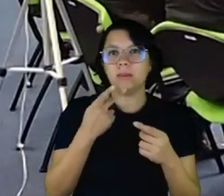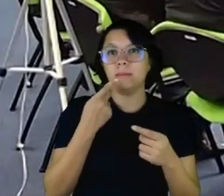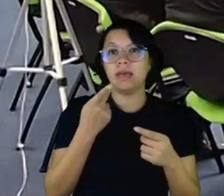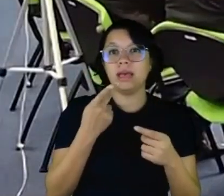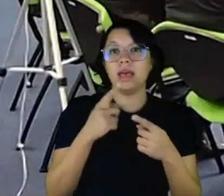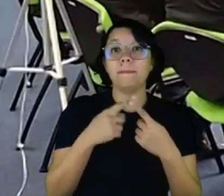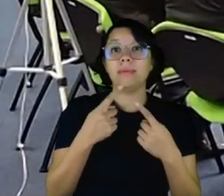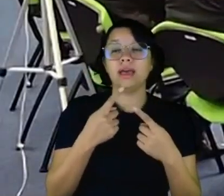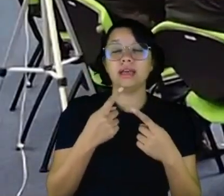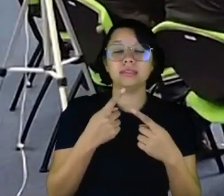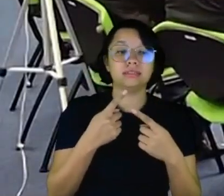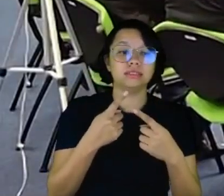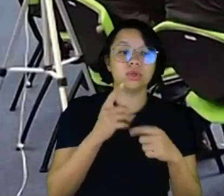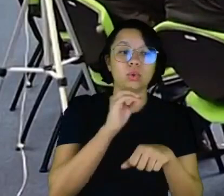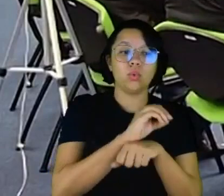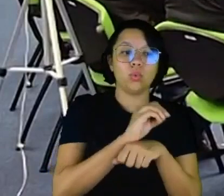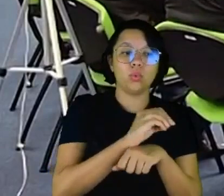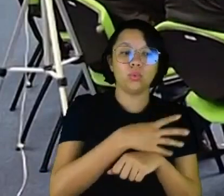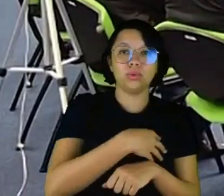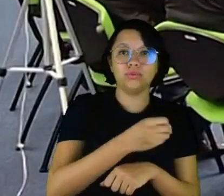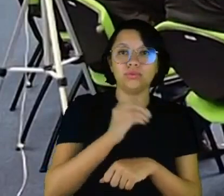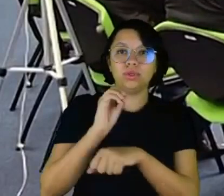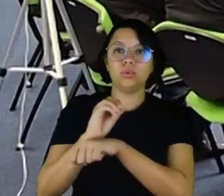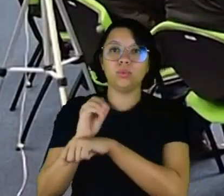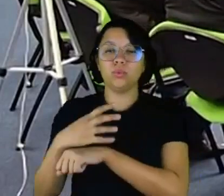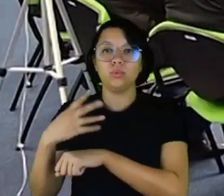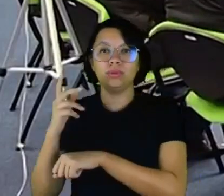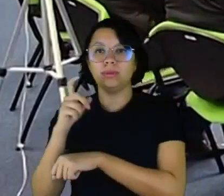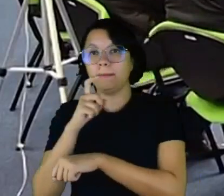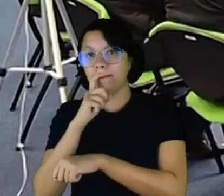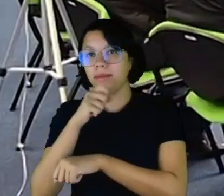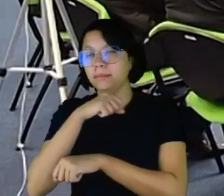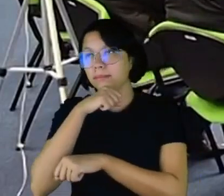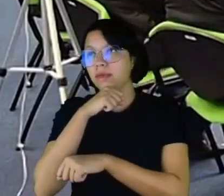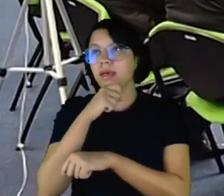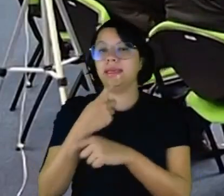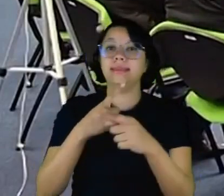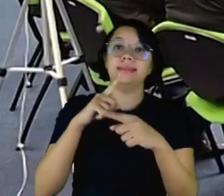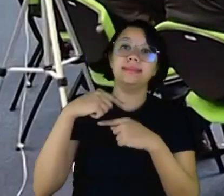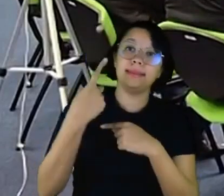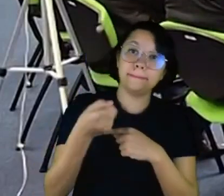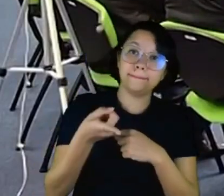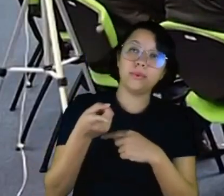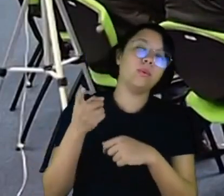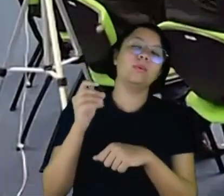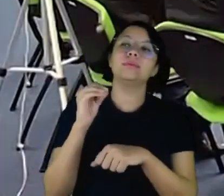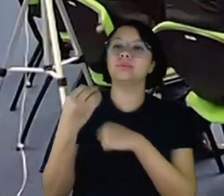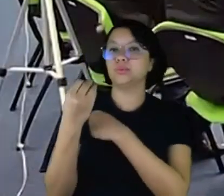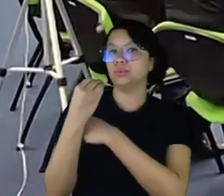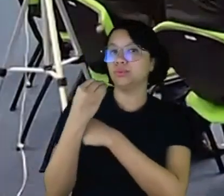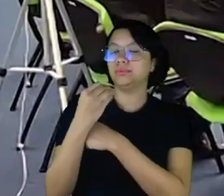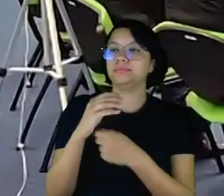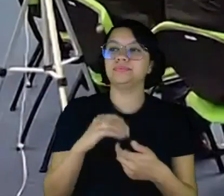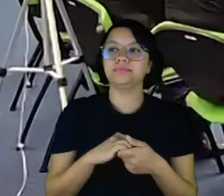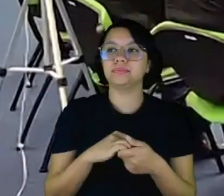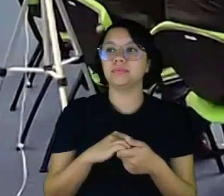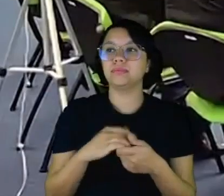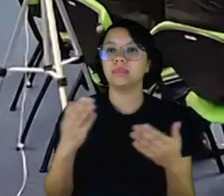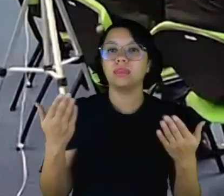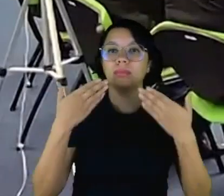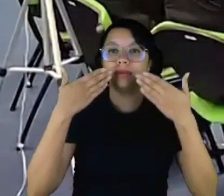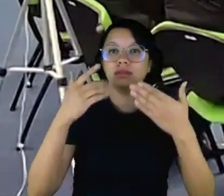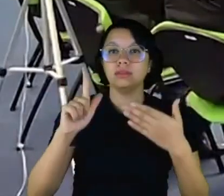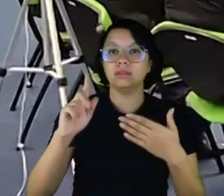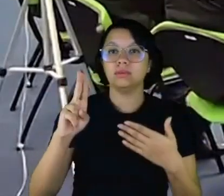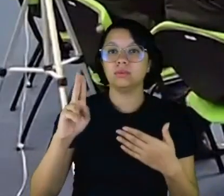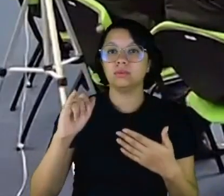dos filhos, cuidando dos pais, e quando sobrar um tempo, cuidar da gente, né? Então, eu vou apresentar aqui a Luziane Mendes de Souza